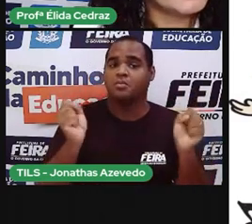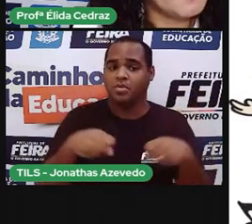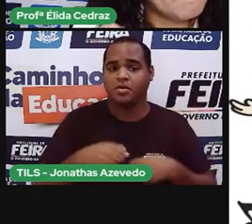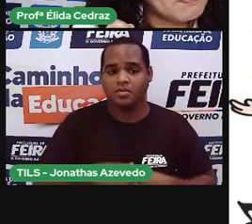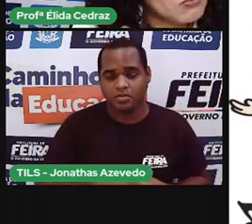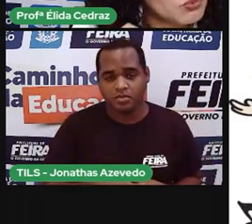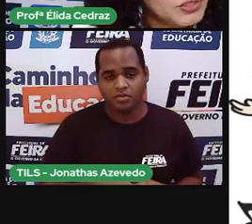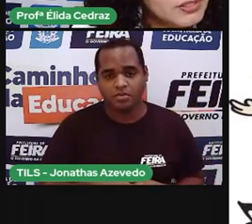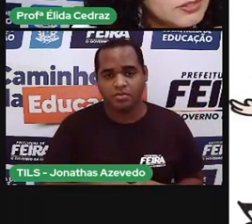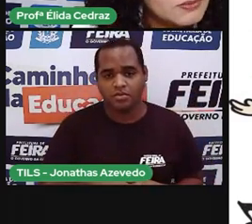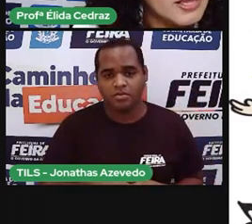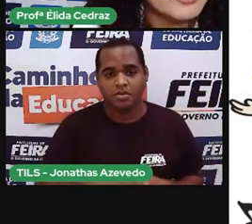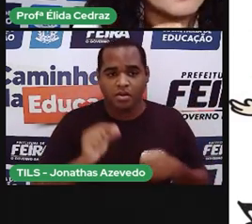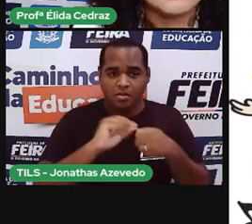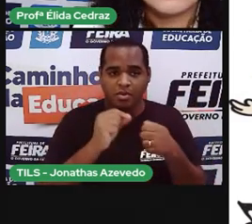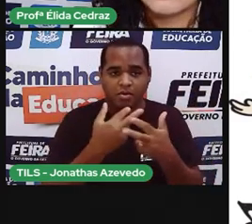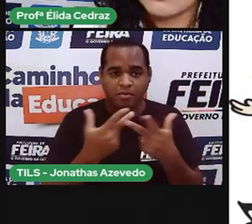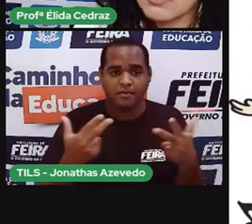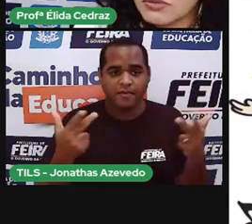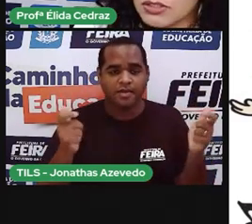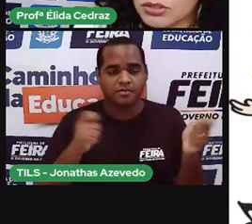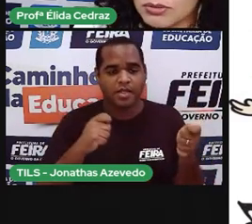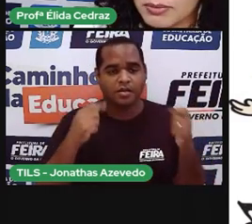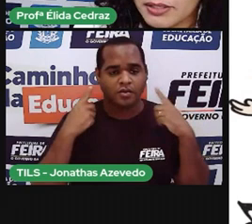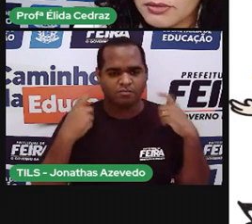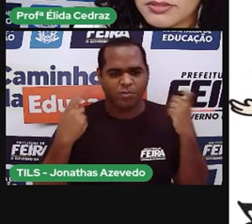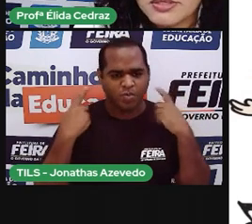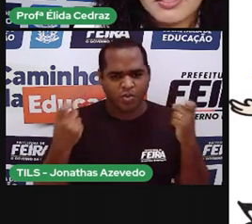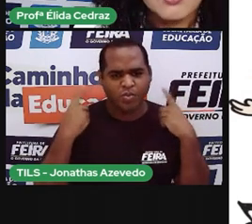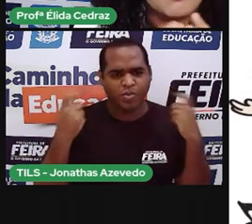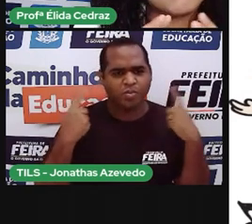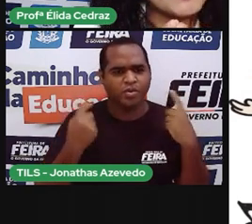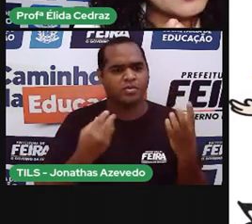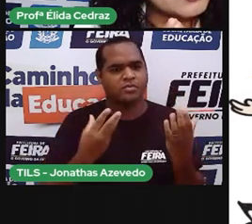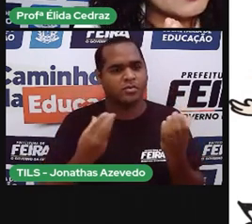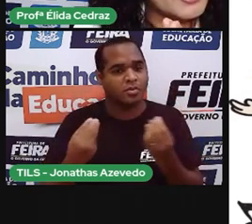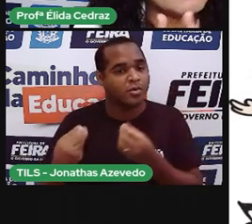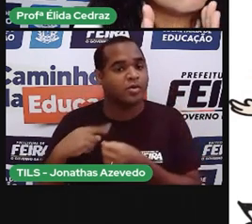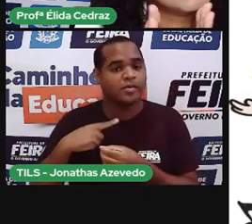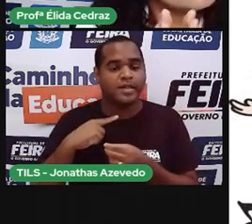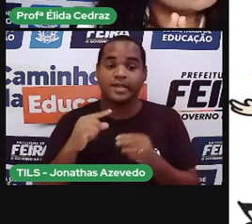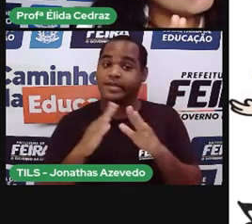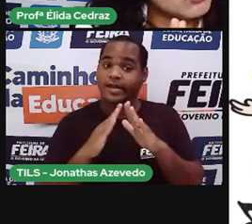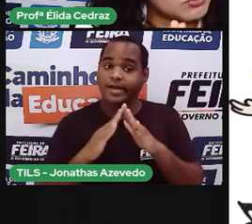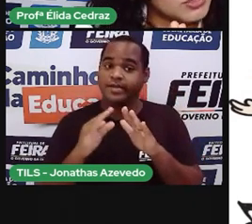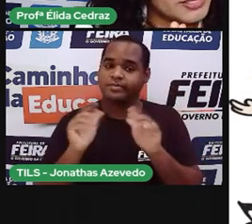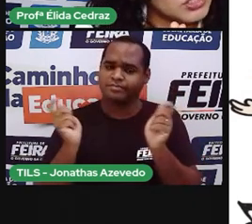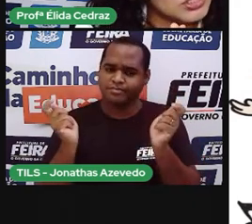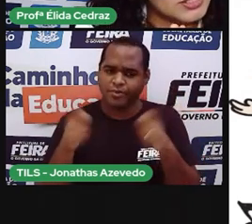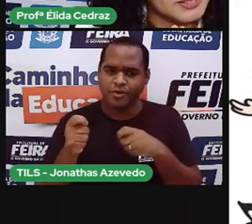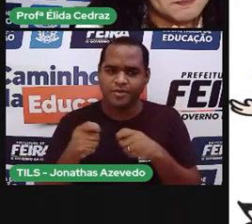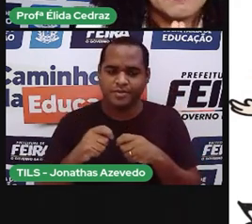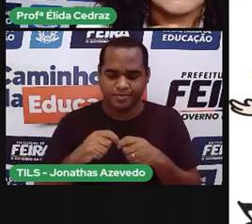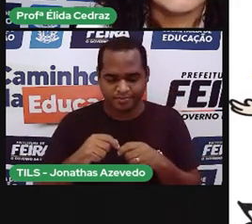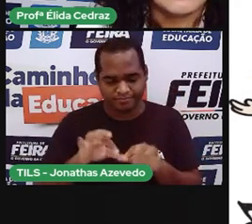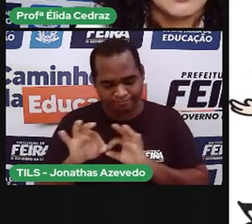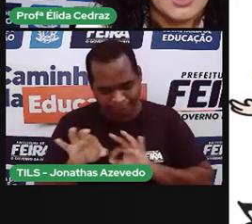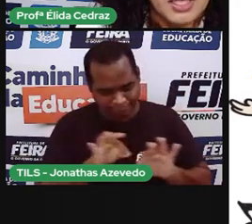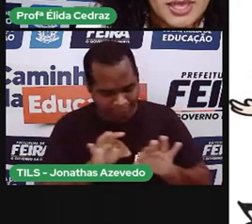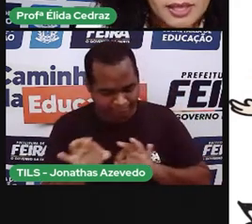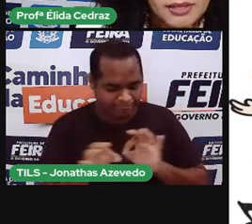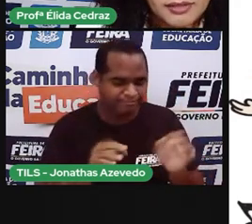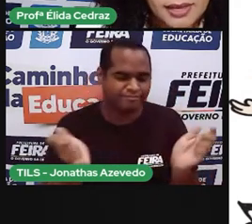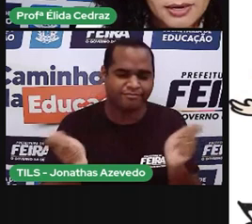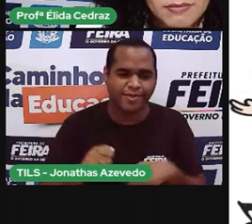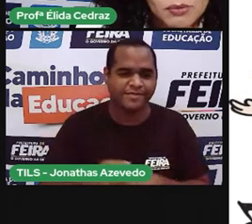nós podemos fazer muita zoada mas instrumento confeccionados ou sua parte